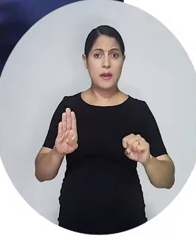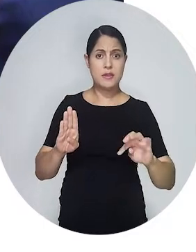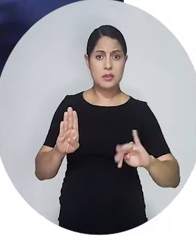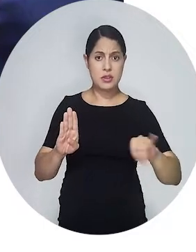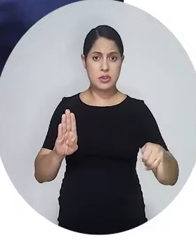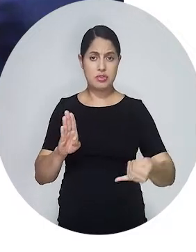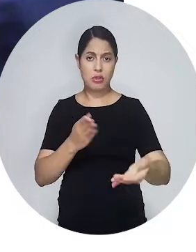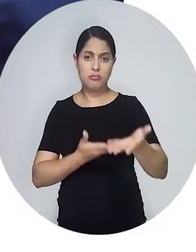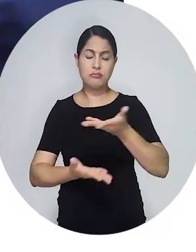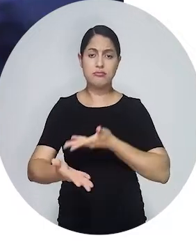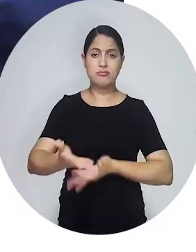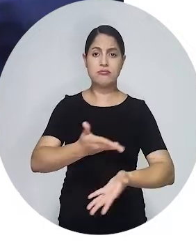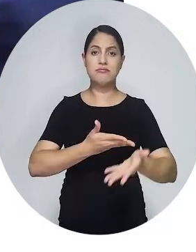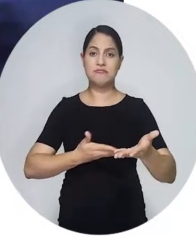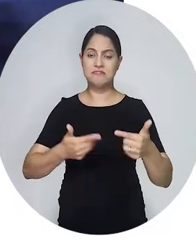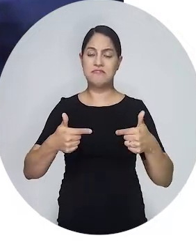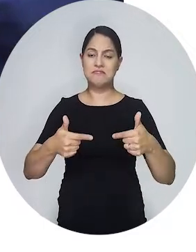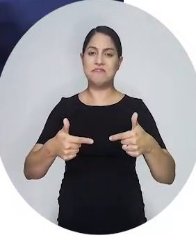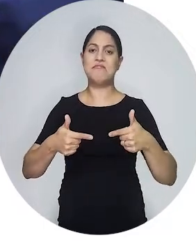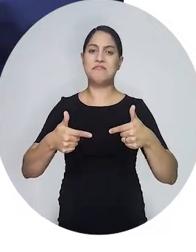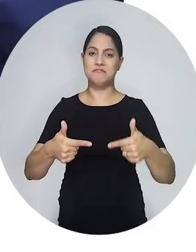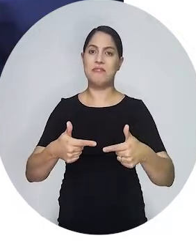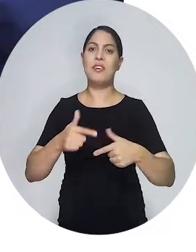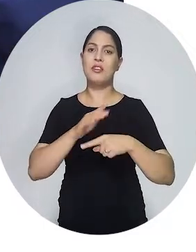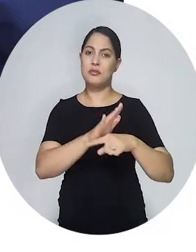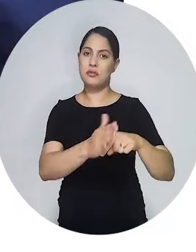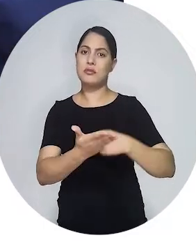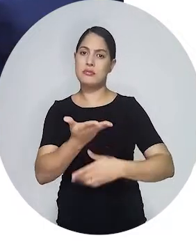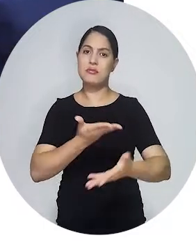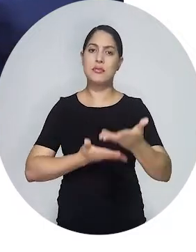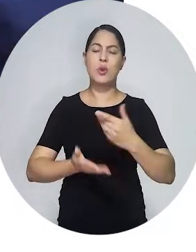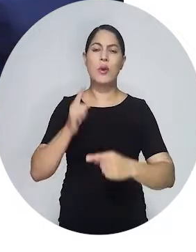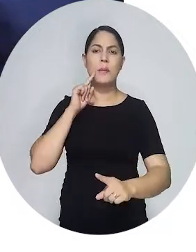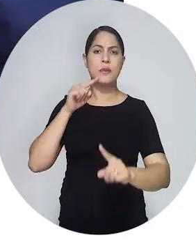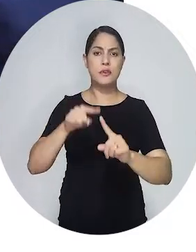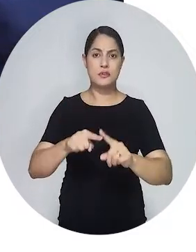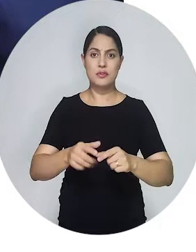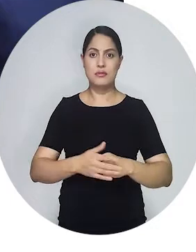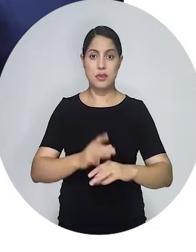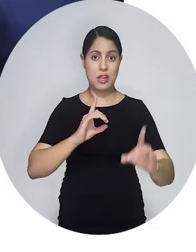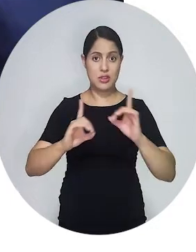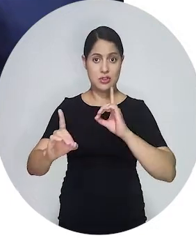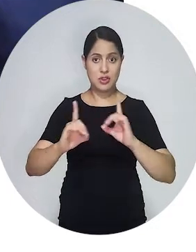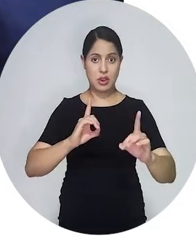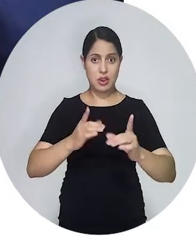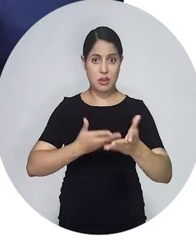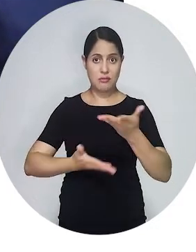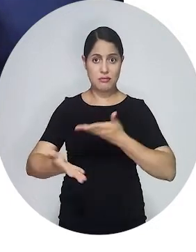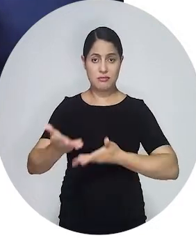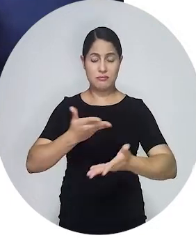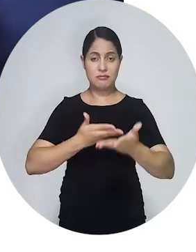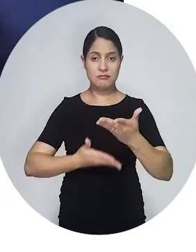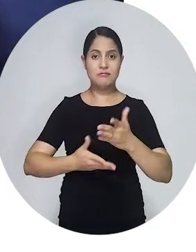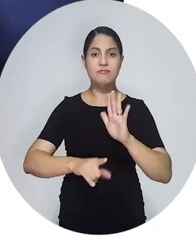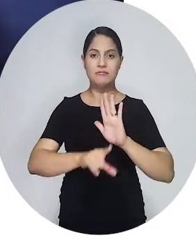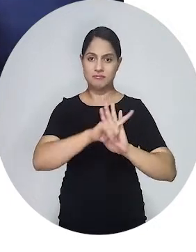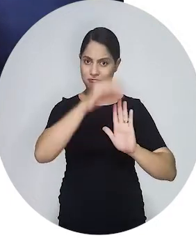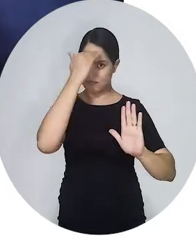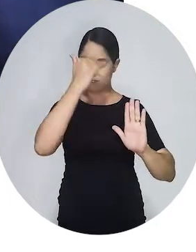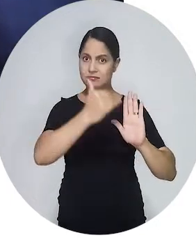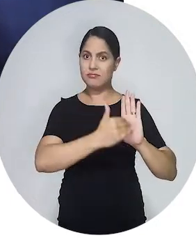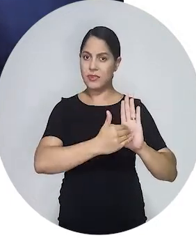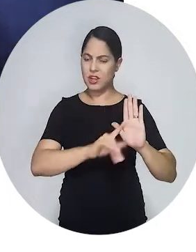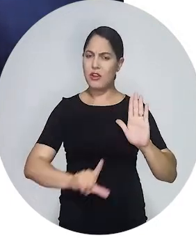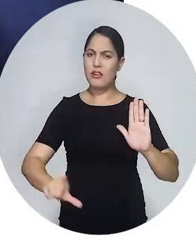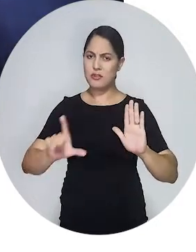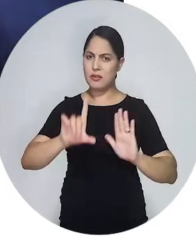disponibilidade desta entidade para construções conjuntas com este Tribunal da Cidadania, sempre por meio do diálogo, da legalidade e,